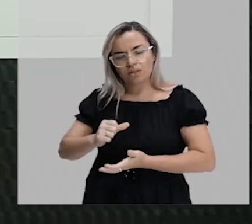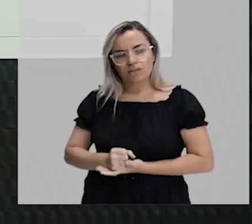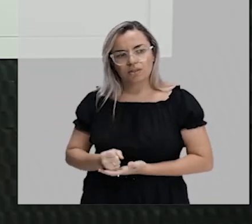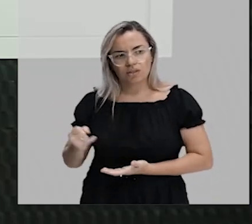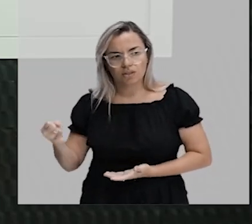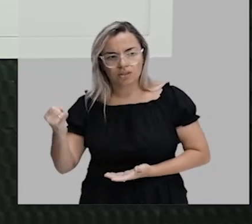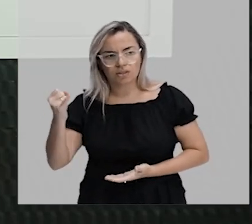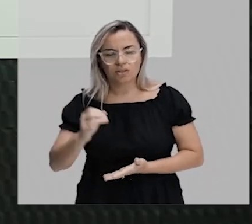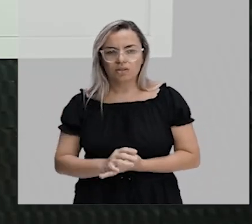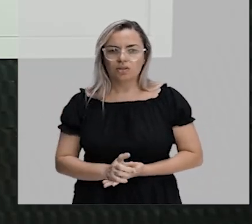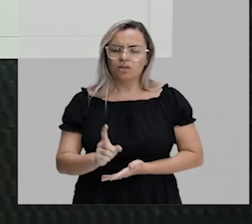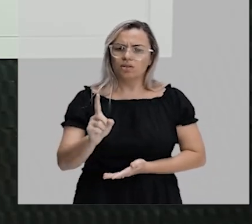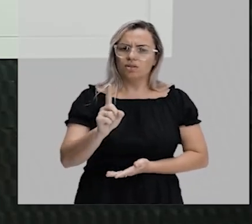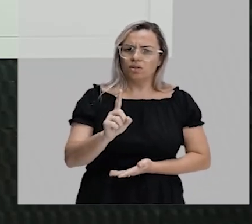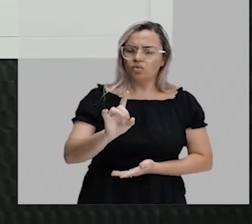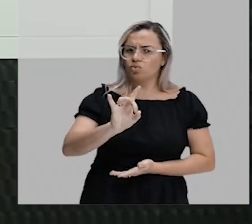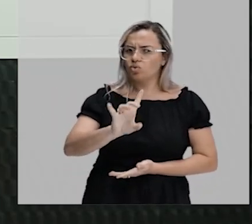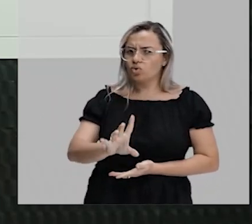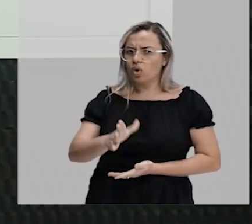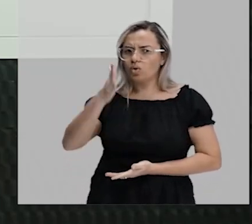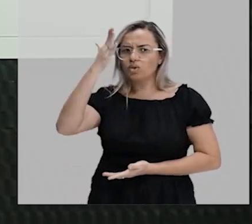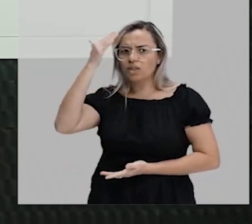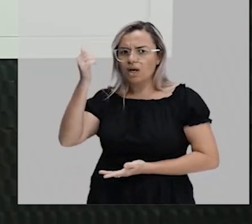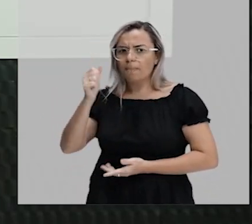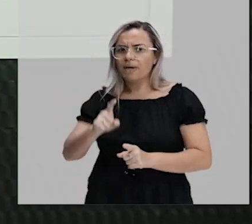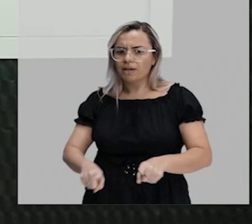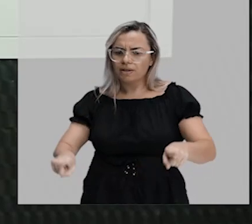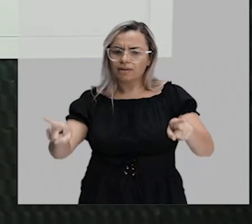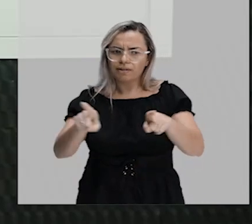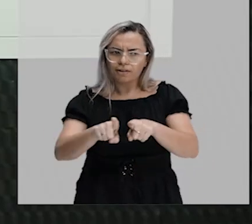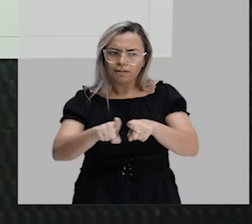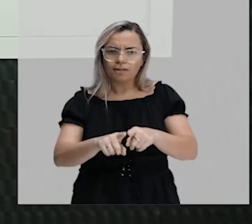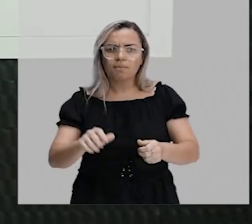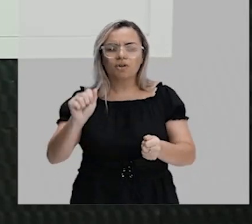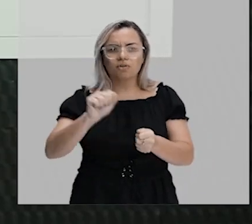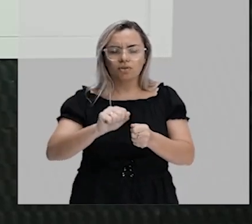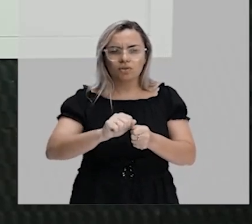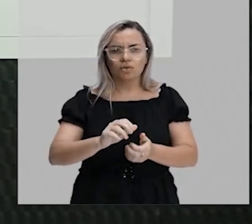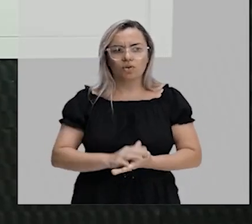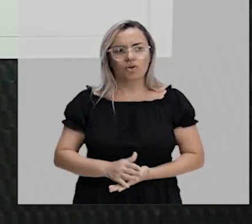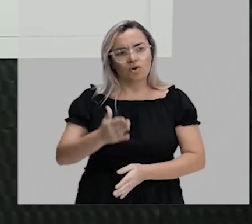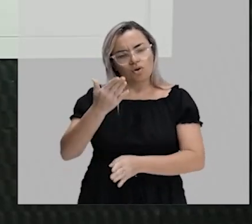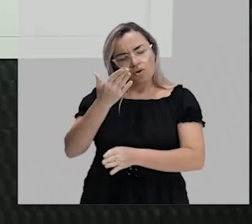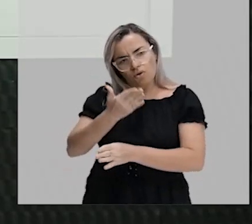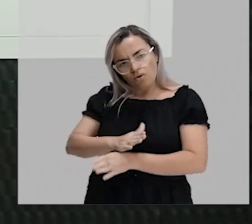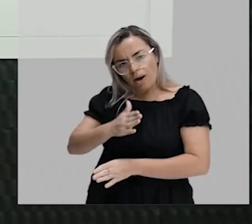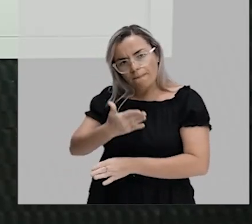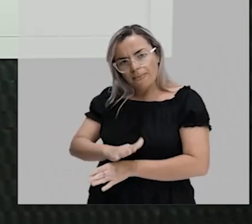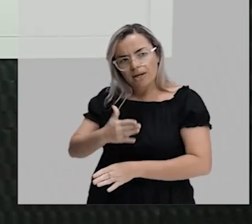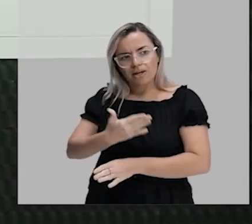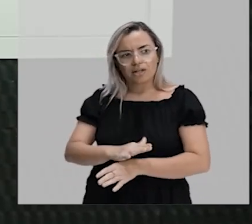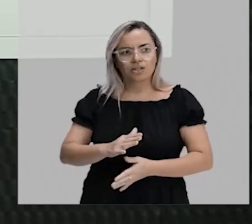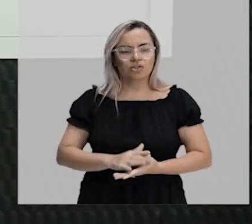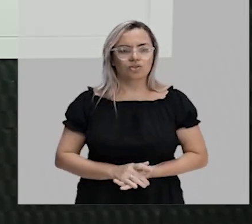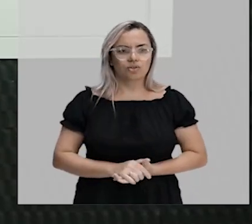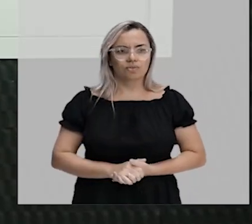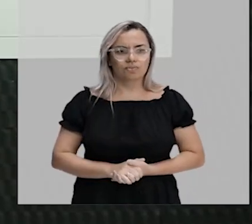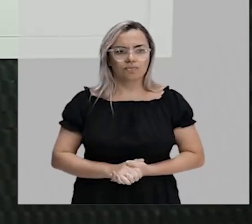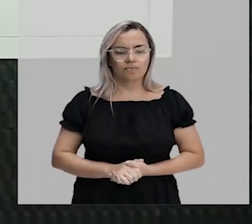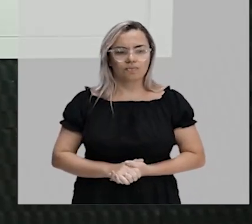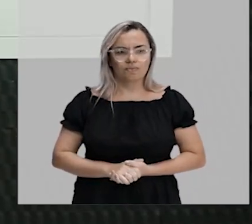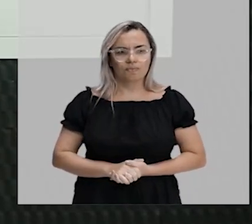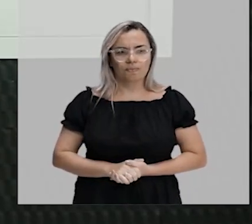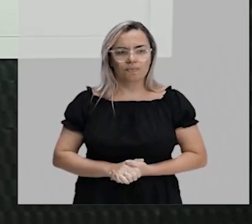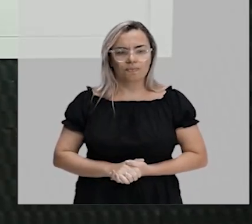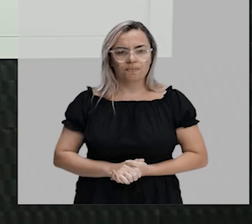somente o saber, é o fazer também. O exercício, o hábito. Olha só, nós temos aqui